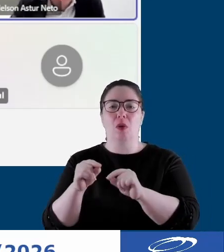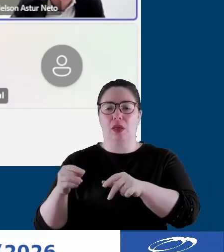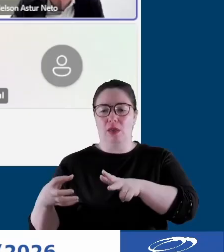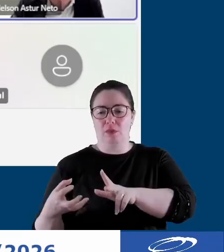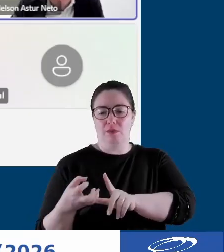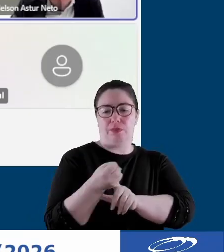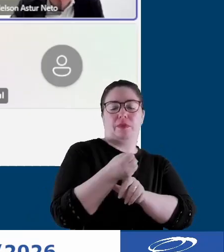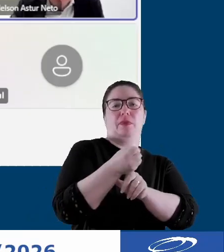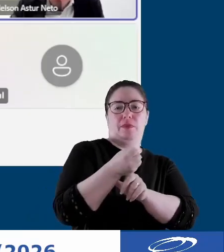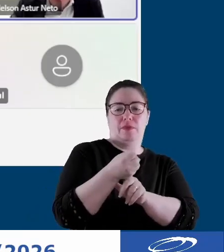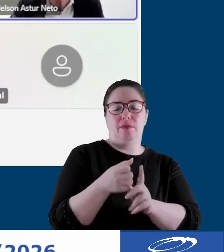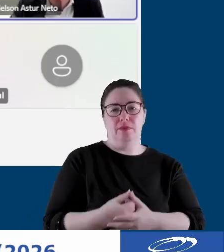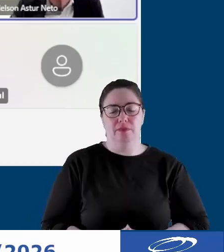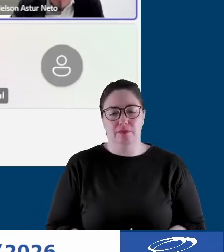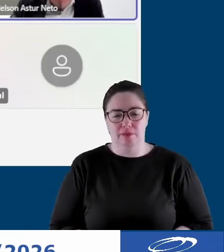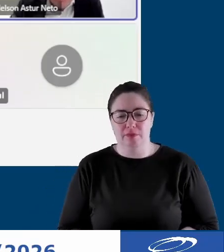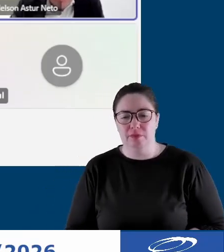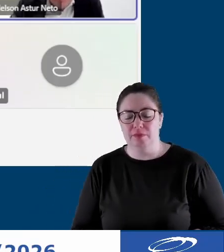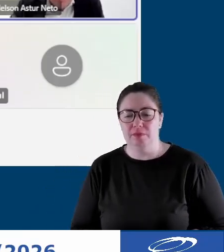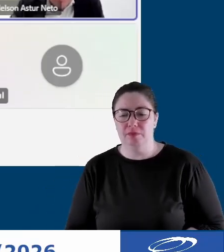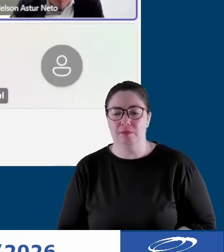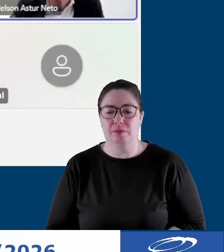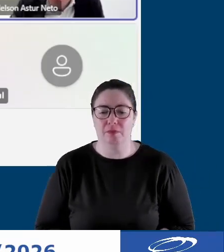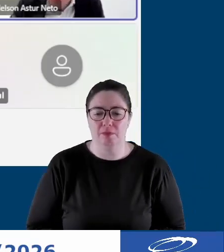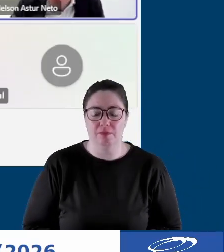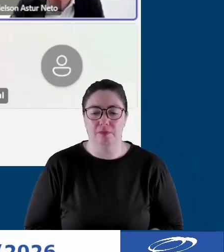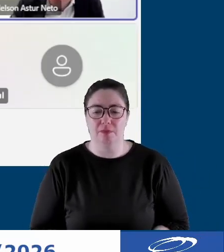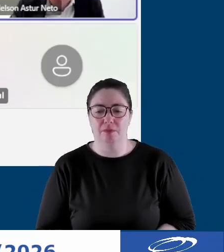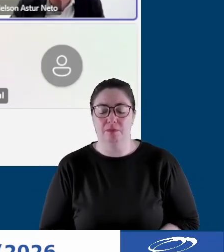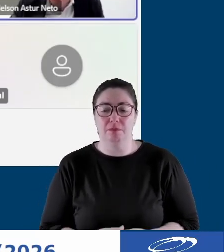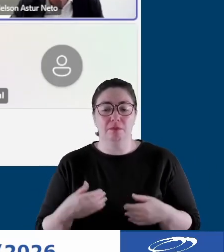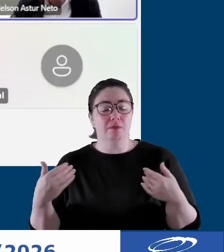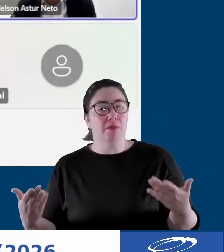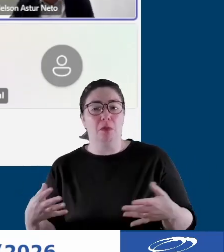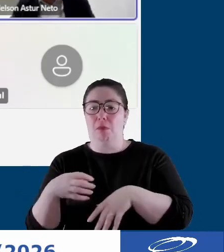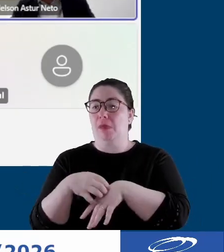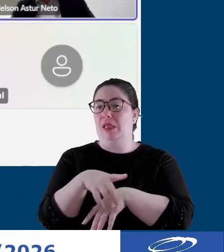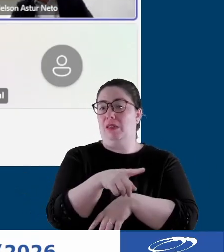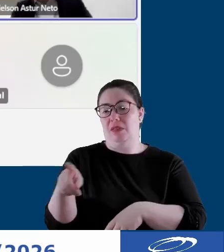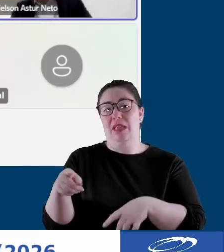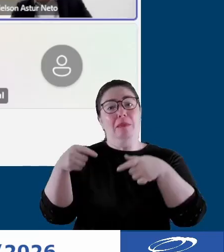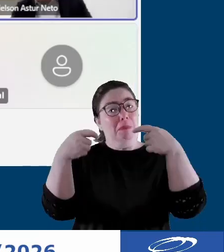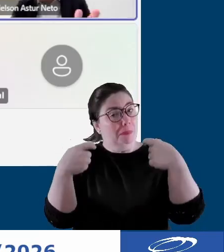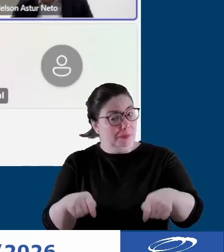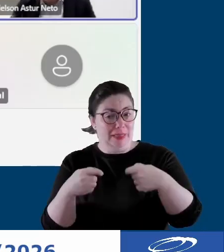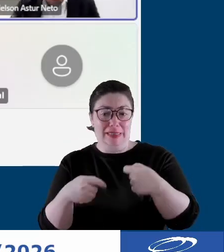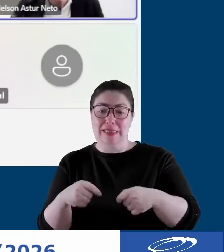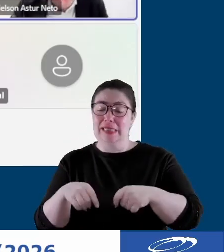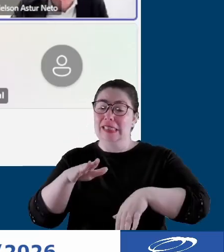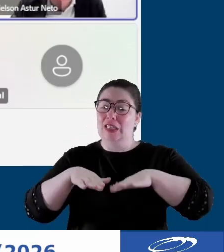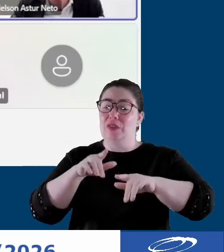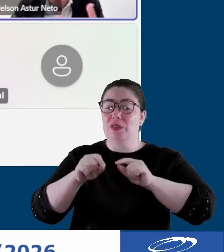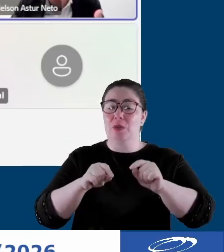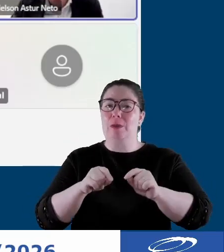de biovidro, né? Então a mensagem é que você precisa ser sim mais agressivo nesses